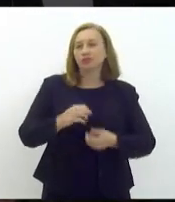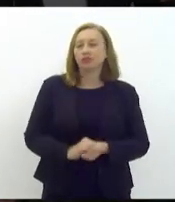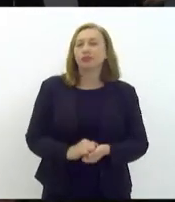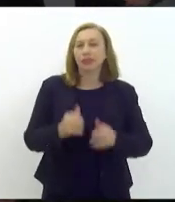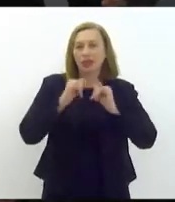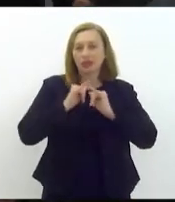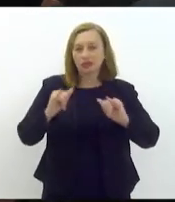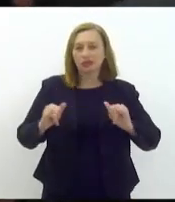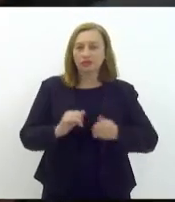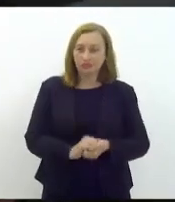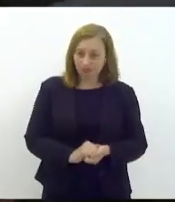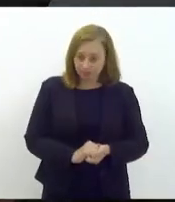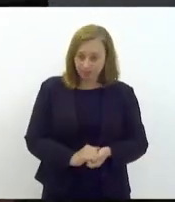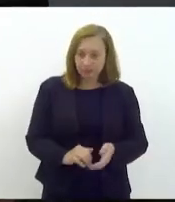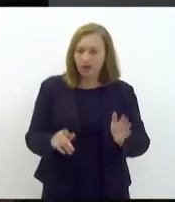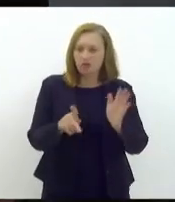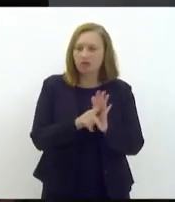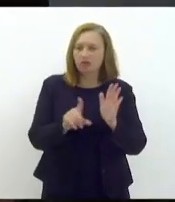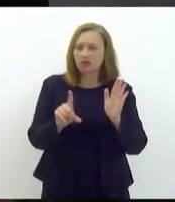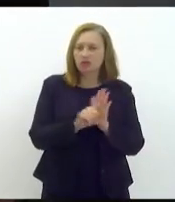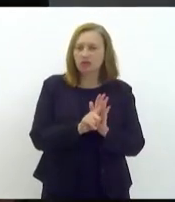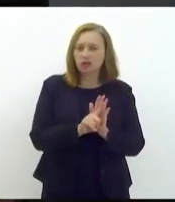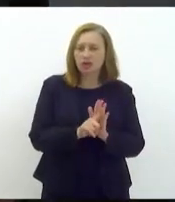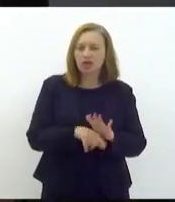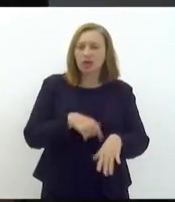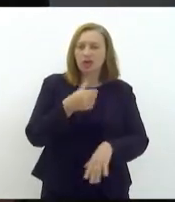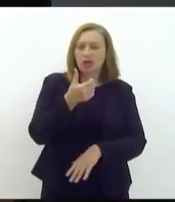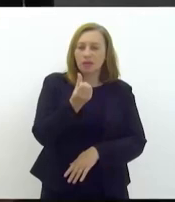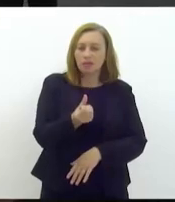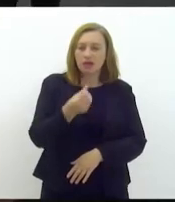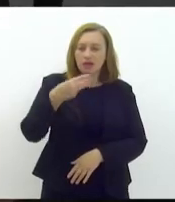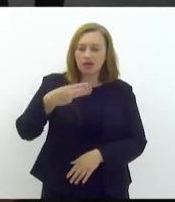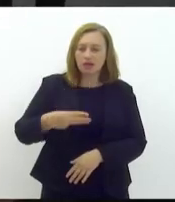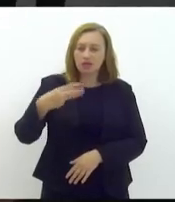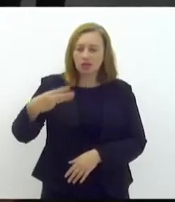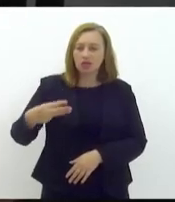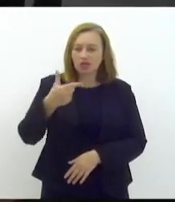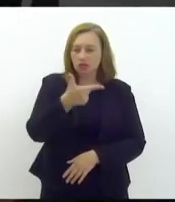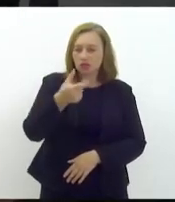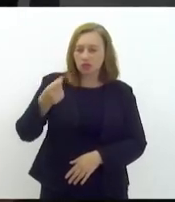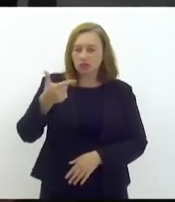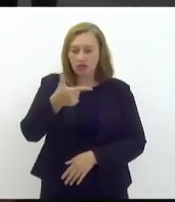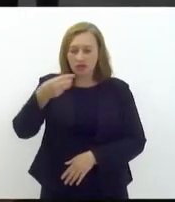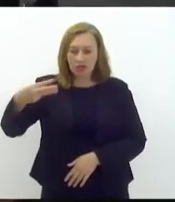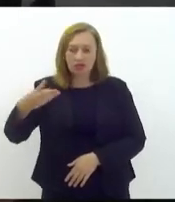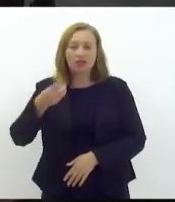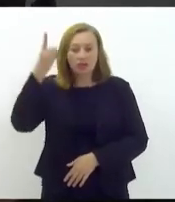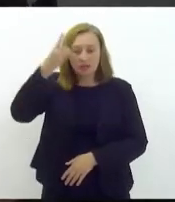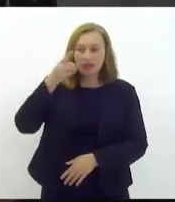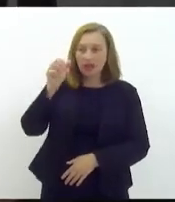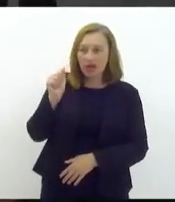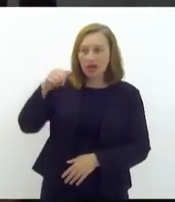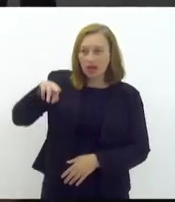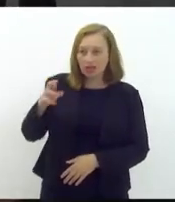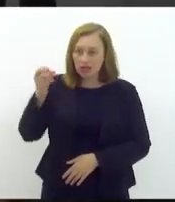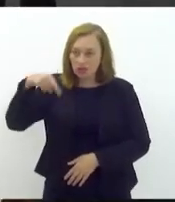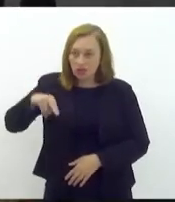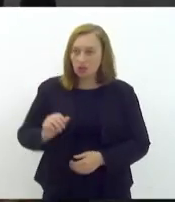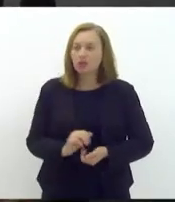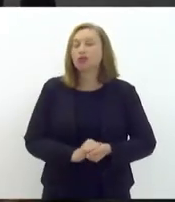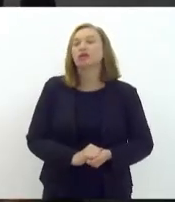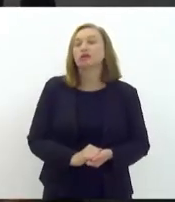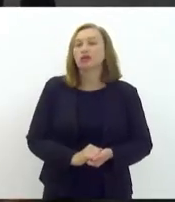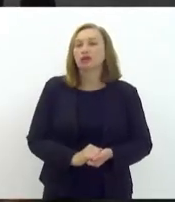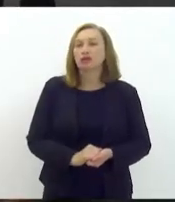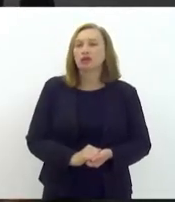anuncio projeto de lei número 633 2023 de autoria Deputado Anderson Moraes que